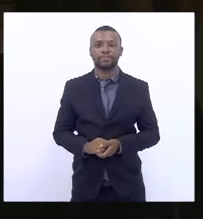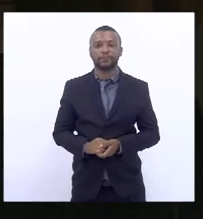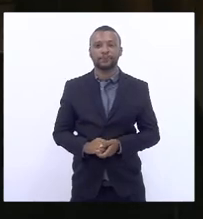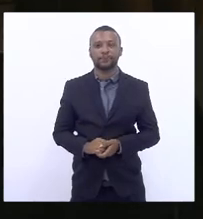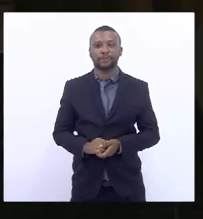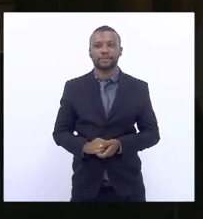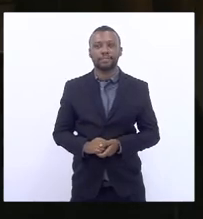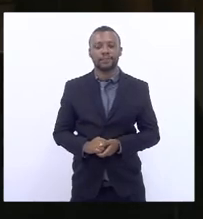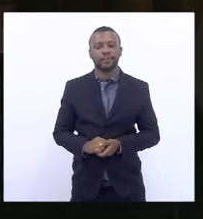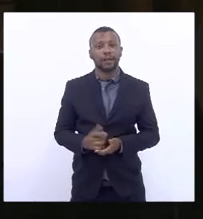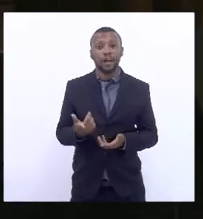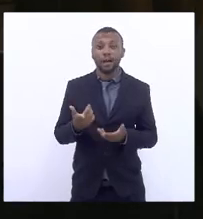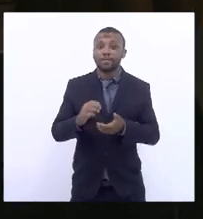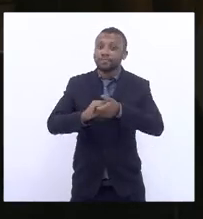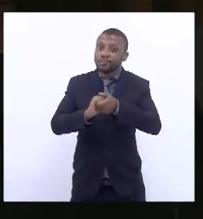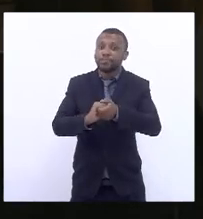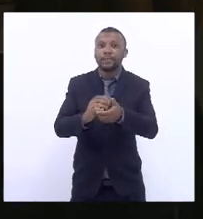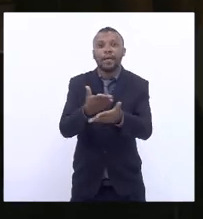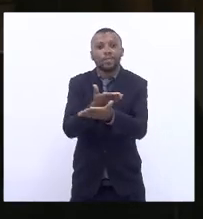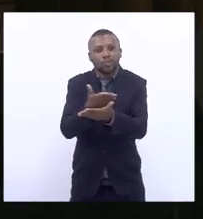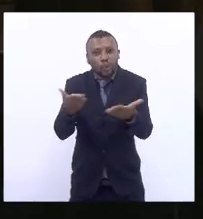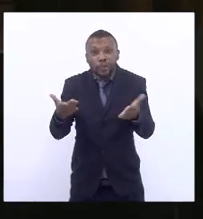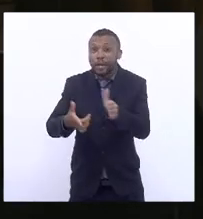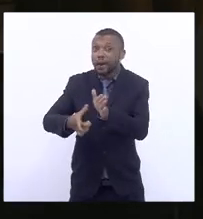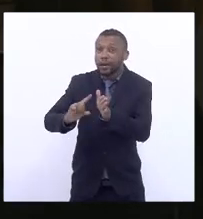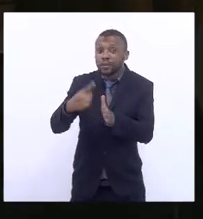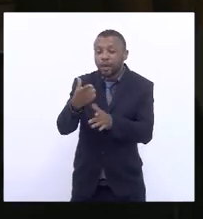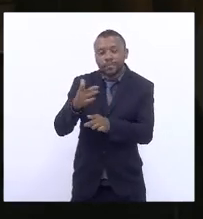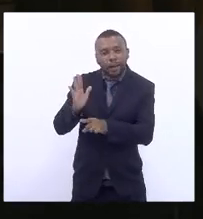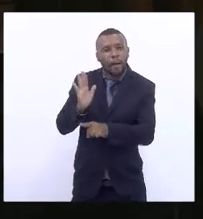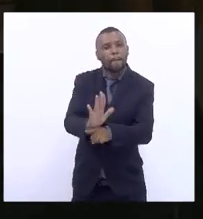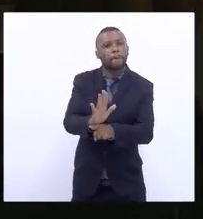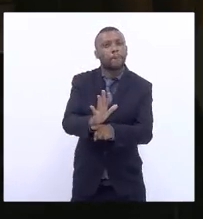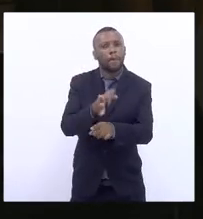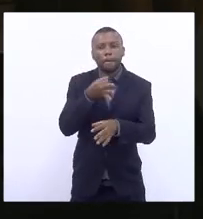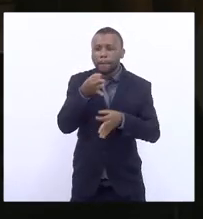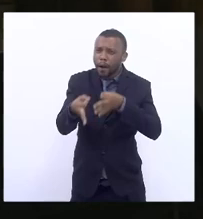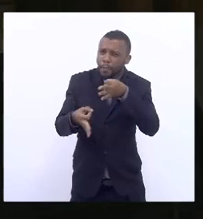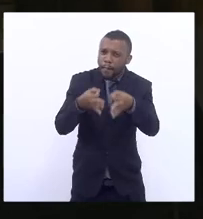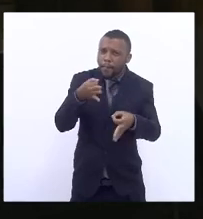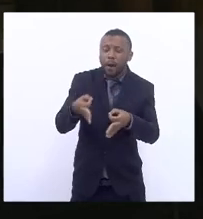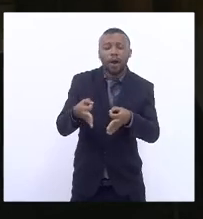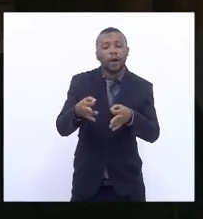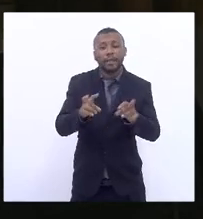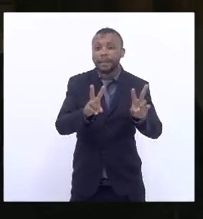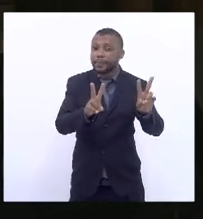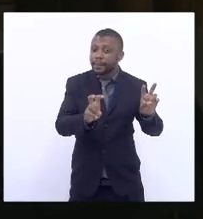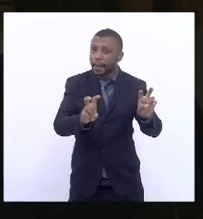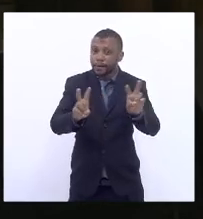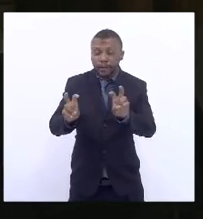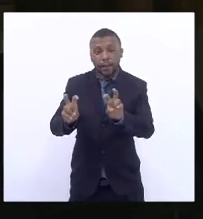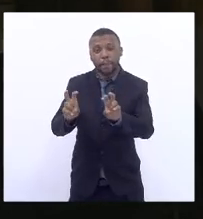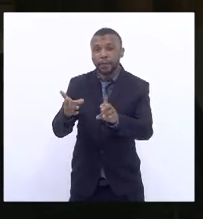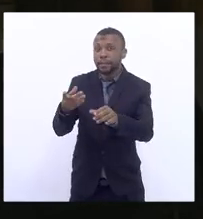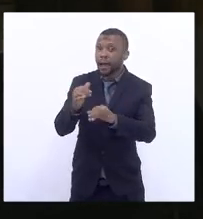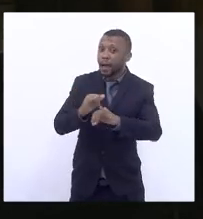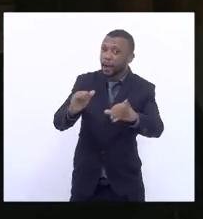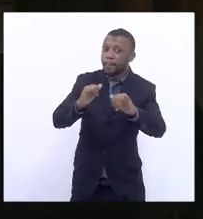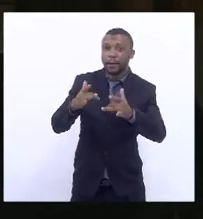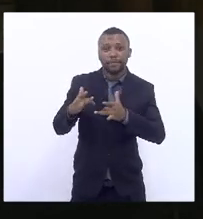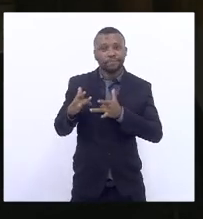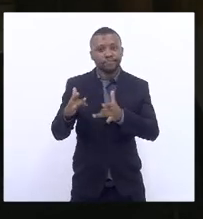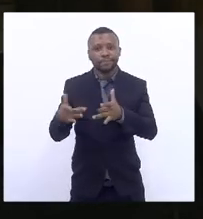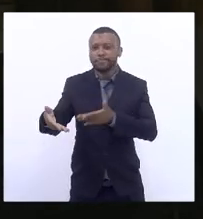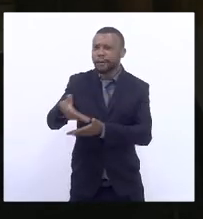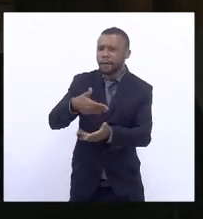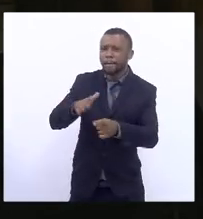Saúdo a todas e todas. E antes da gente poder dar uma contribuição dentro dessa temática da campanha da fraternidade, eu quero aqui fazer